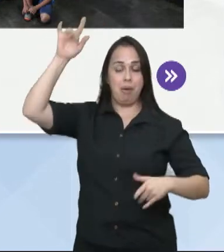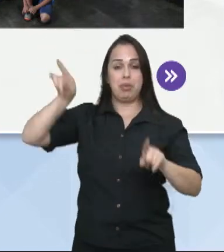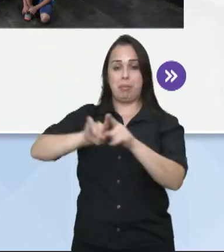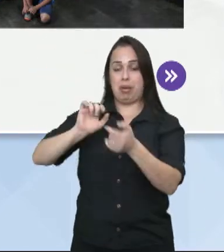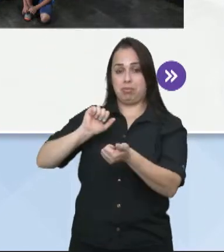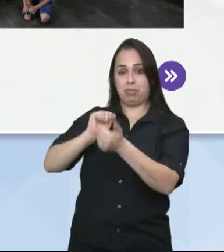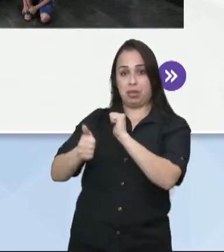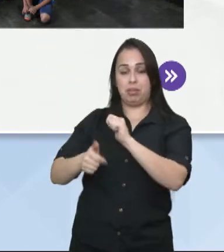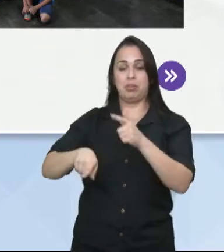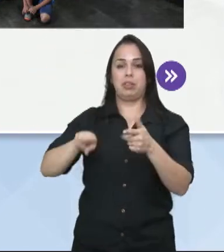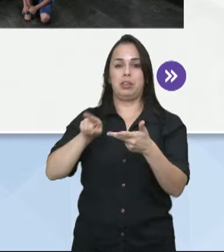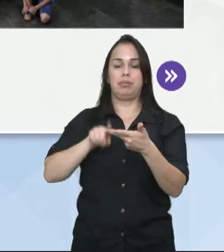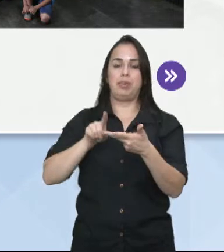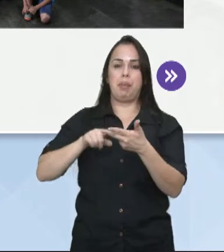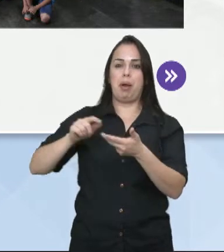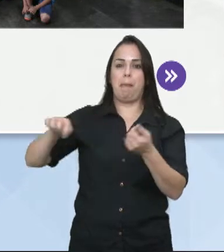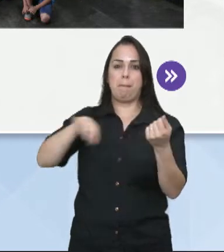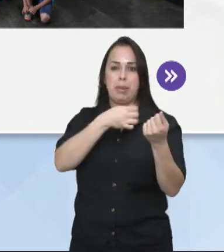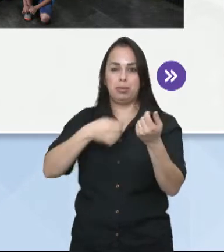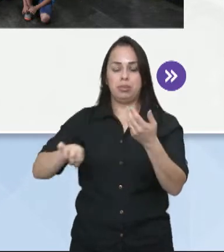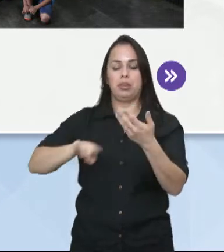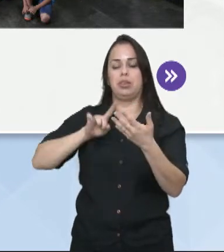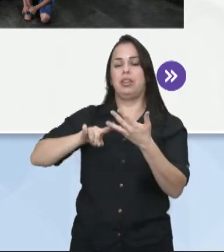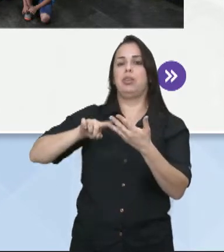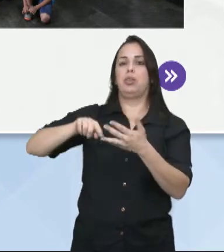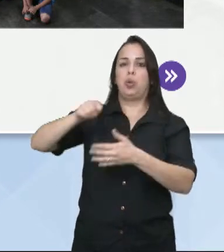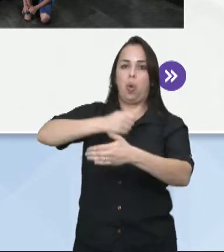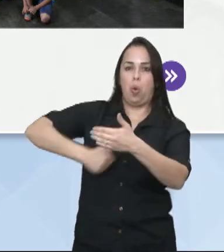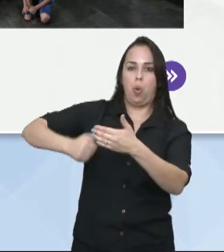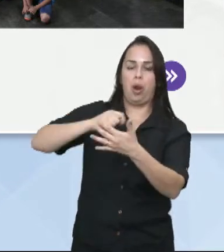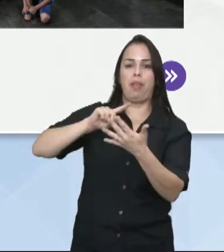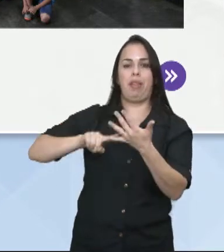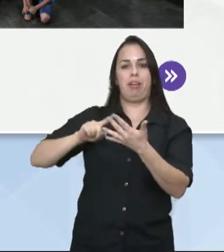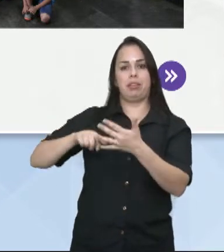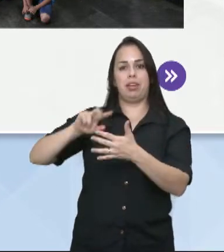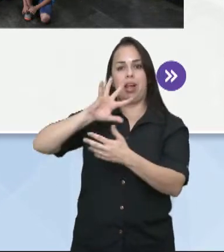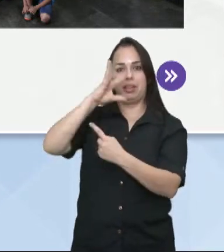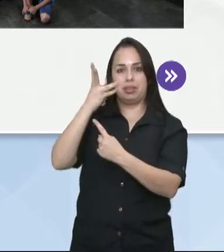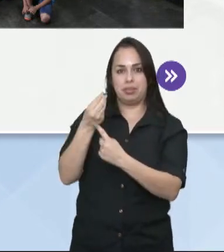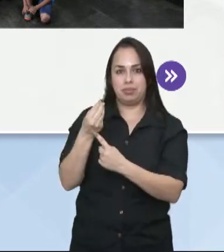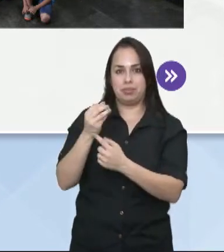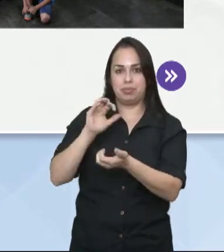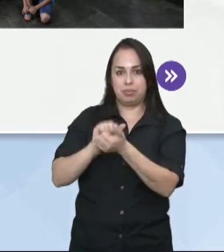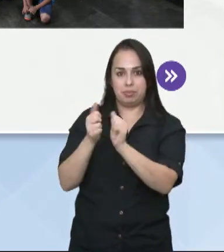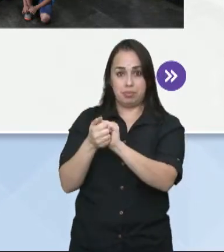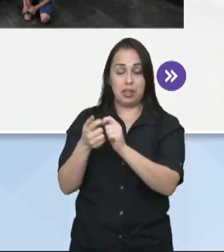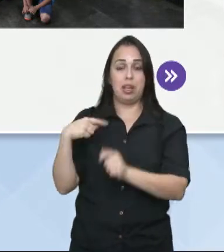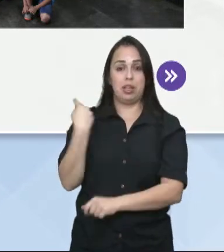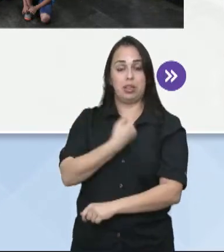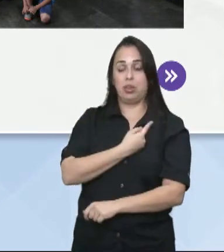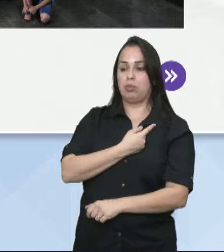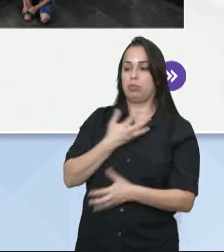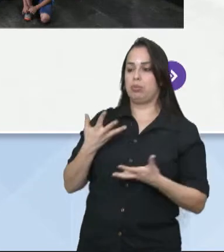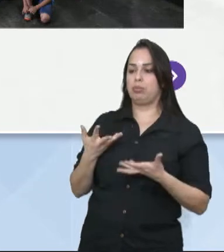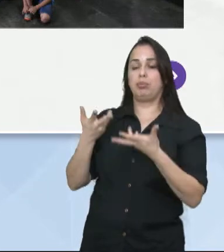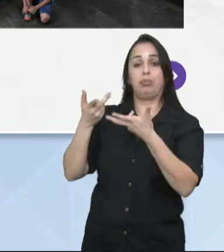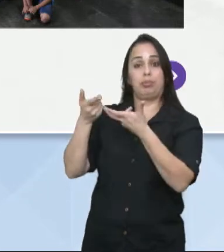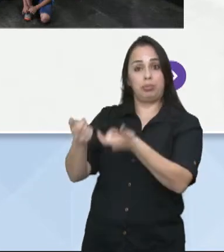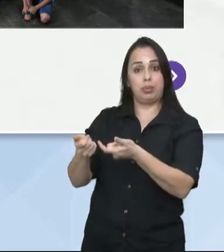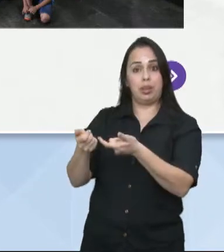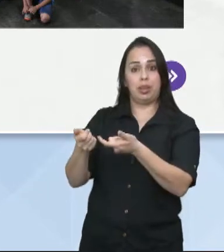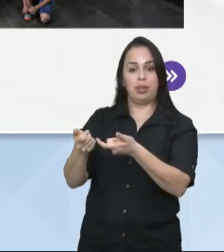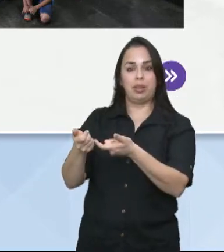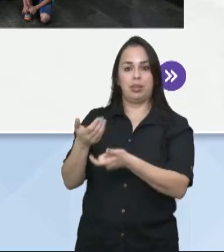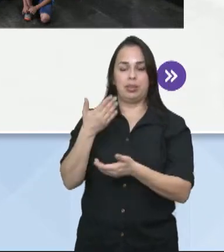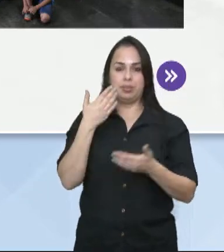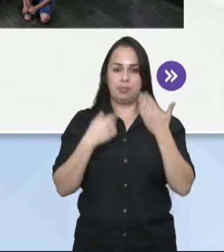de música, culinária, artesanato, e nós ali recebemos, ela foi recebida,